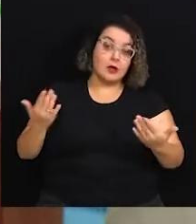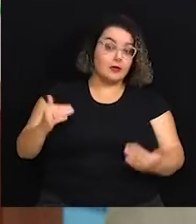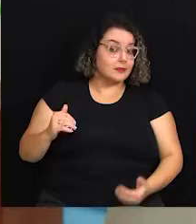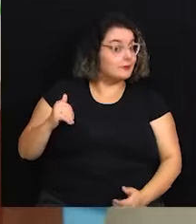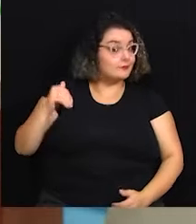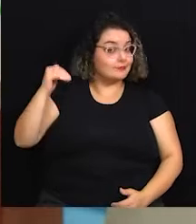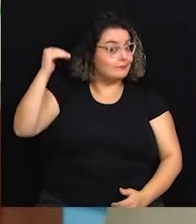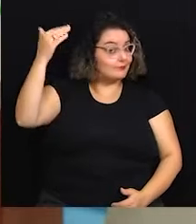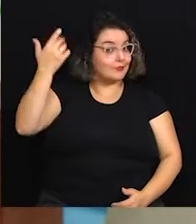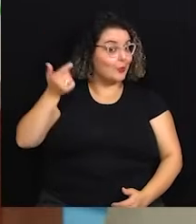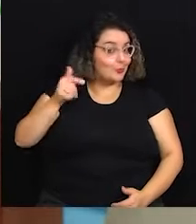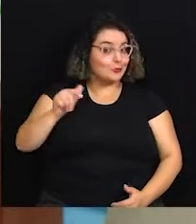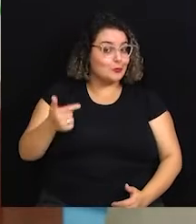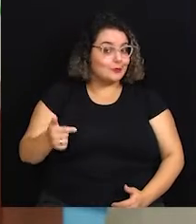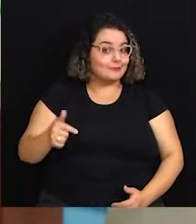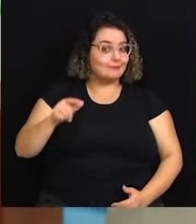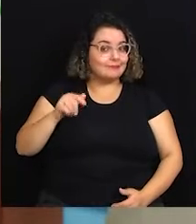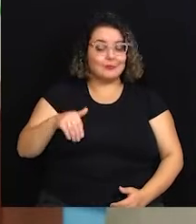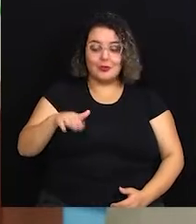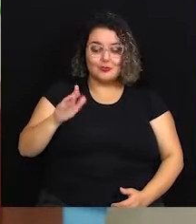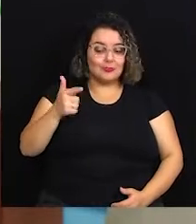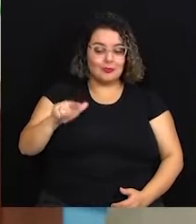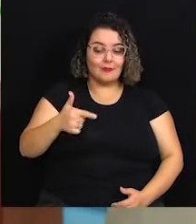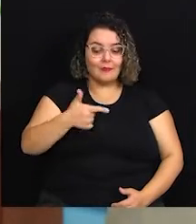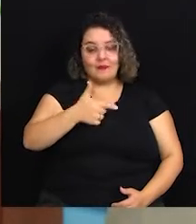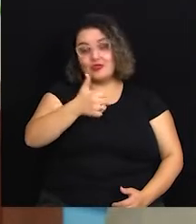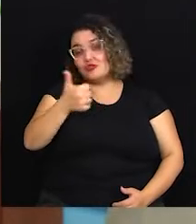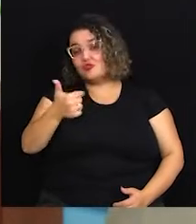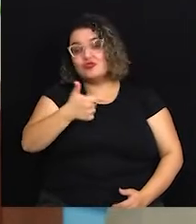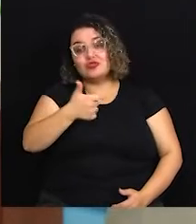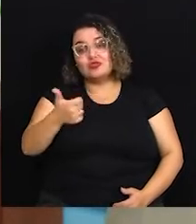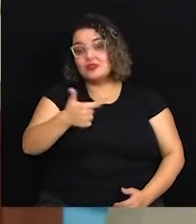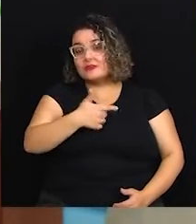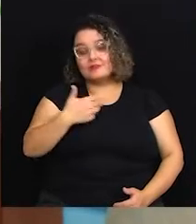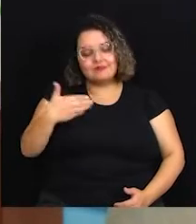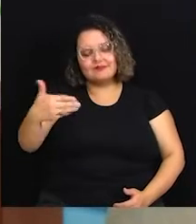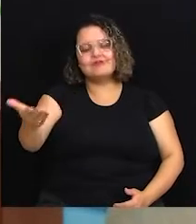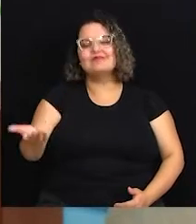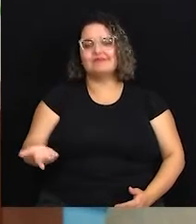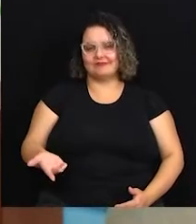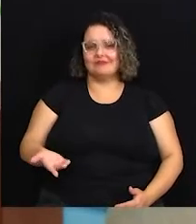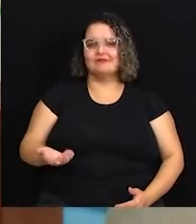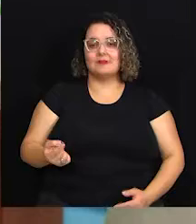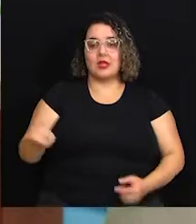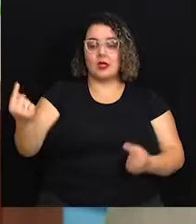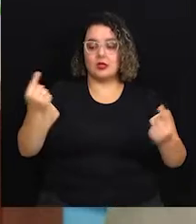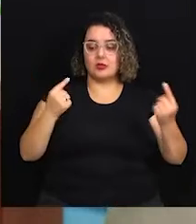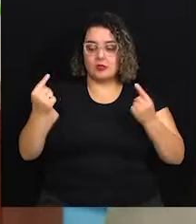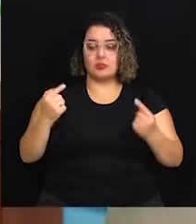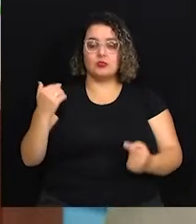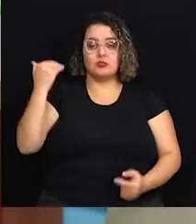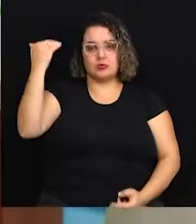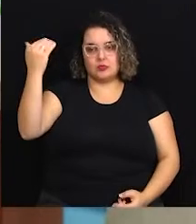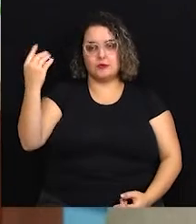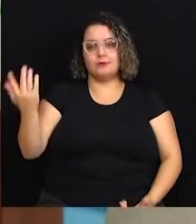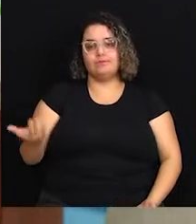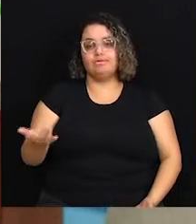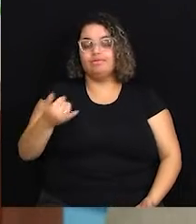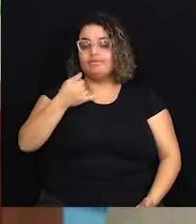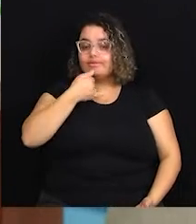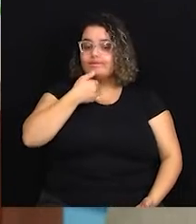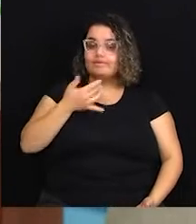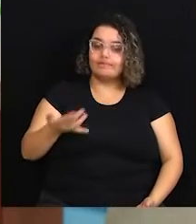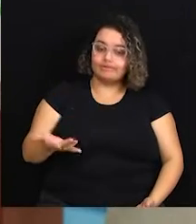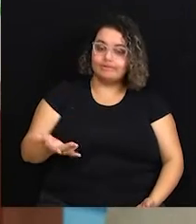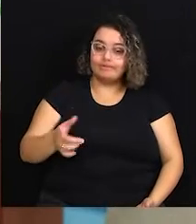passando dos 20. E a gente começou a perceber, em Campinas começaram a buscar muita gente, os adultos começaram, né? Infelizmente